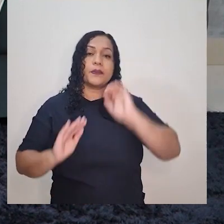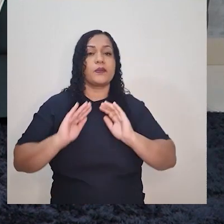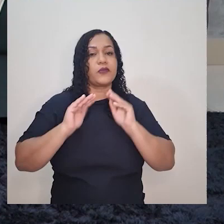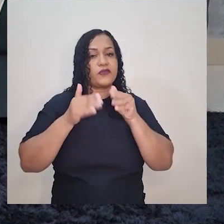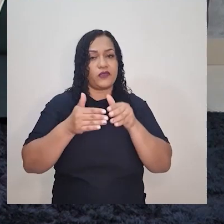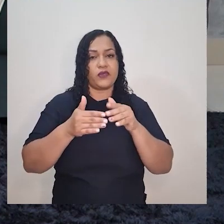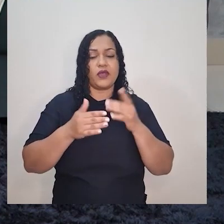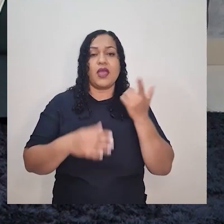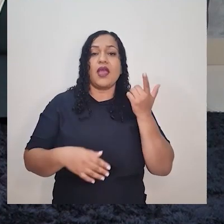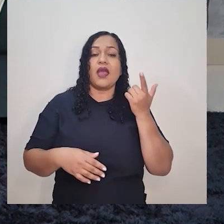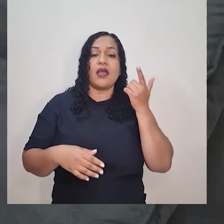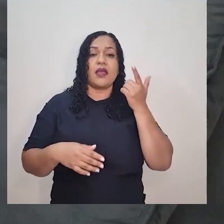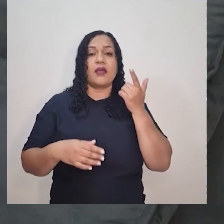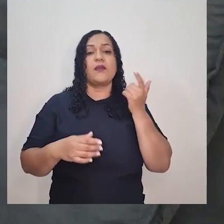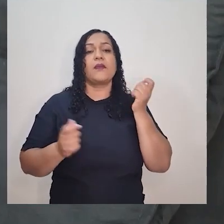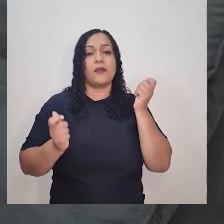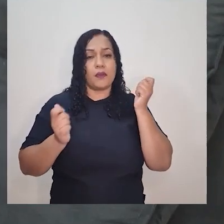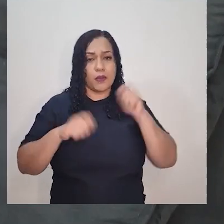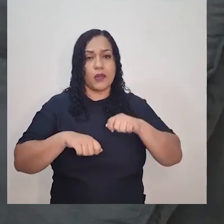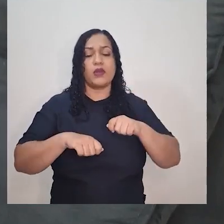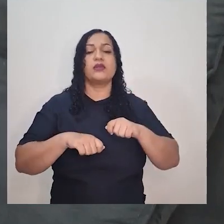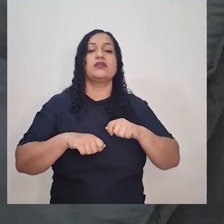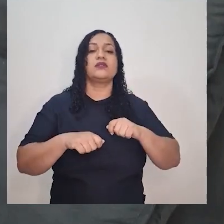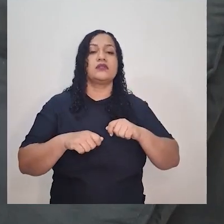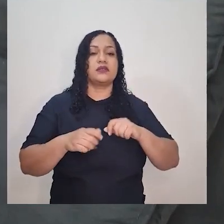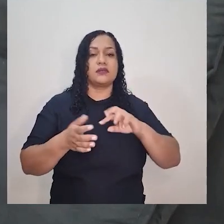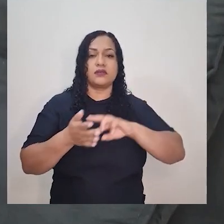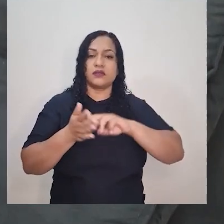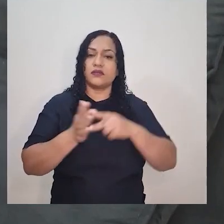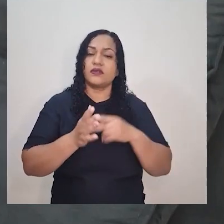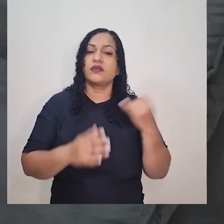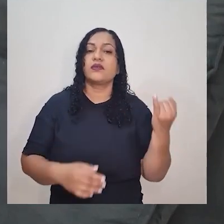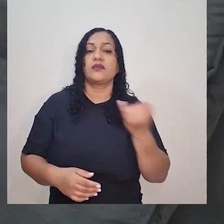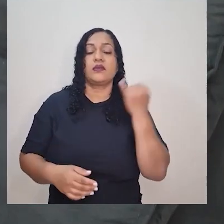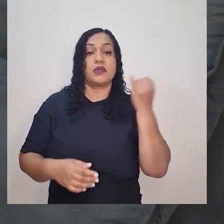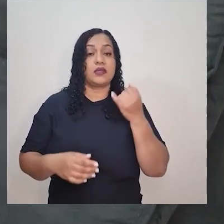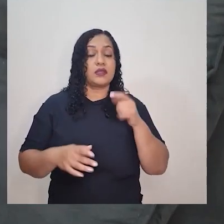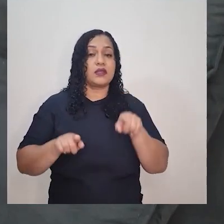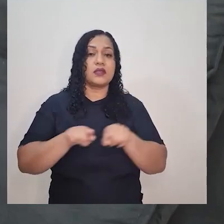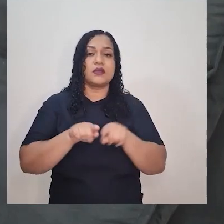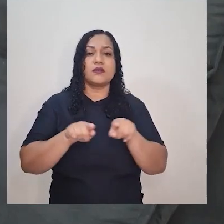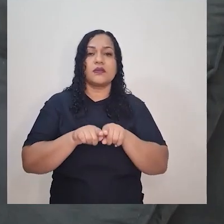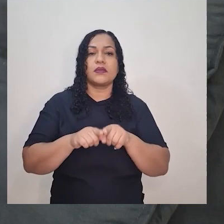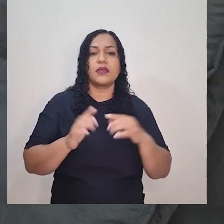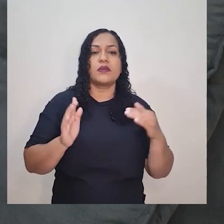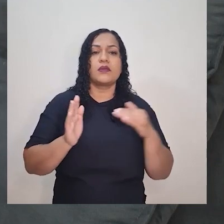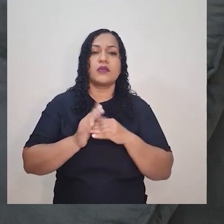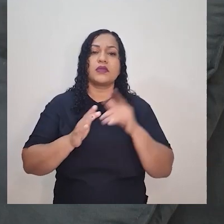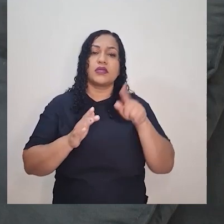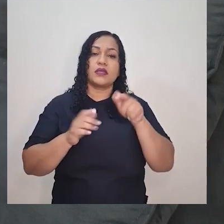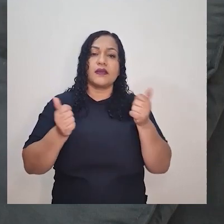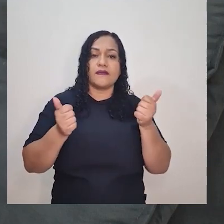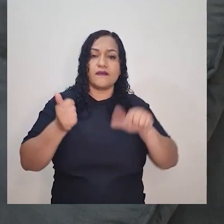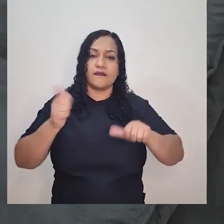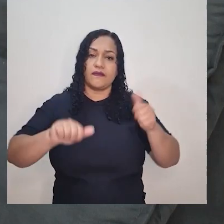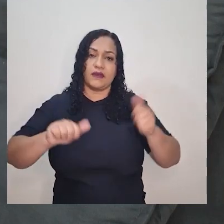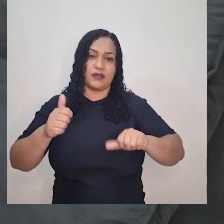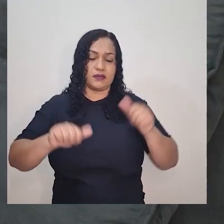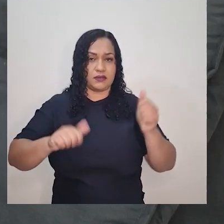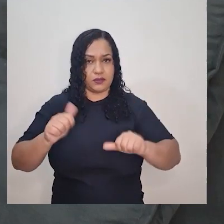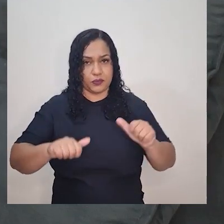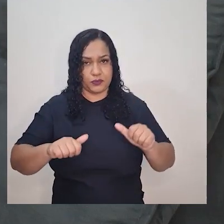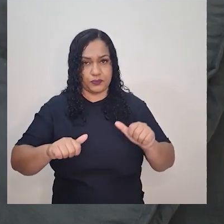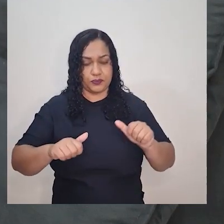aconteça de forma significativa. E por último, um outro elemento também que é muito desafiador, que é o processo avaliativo. E que é